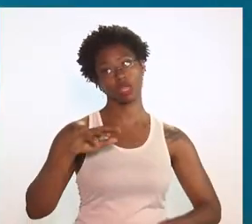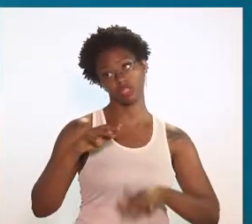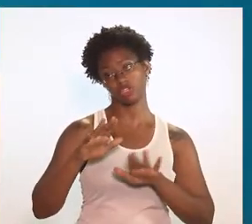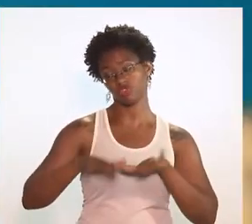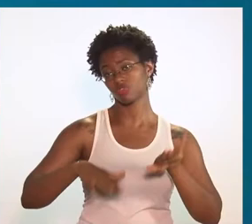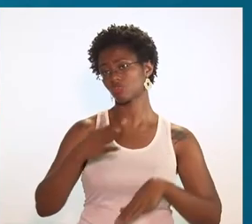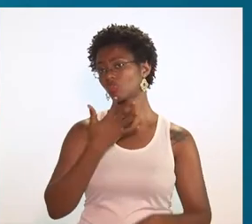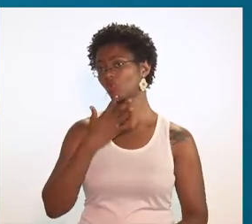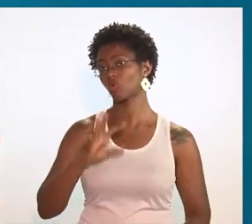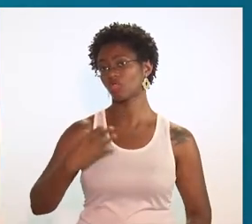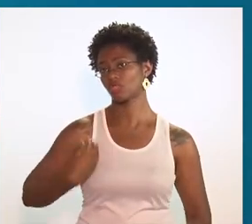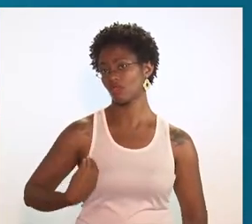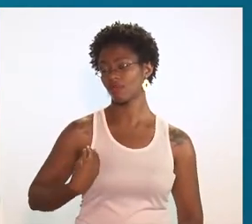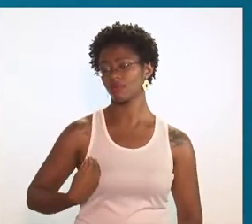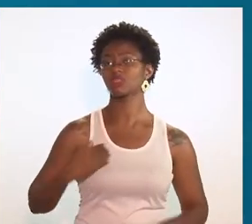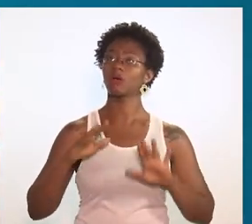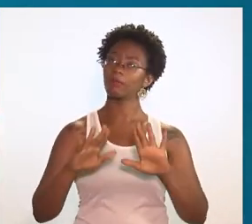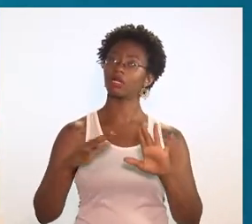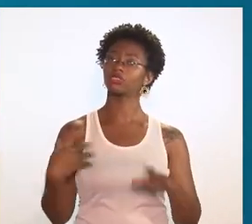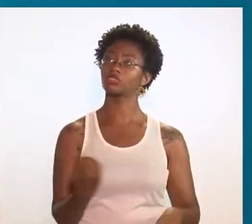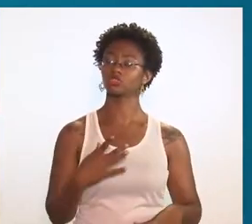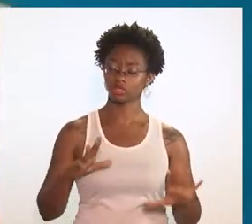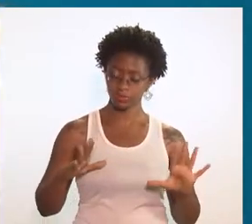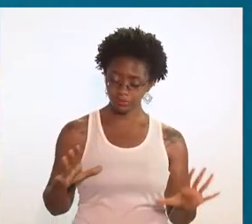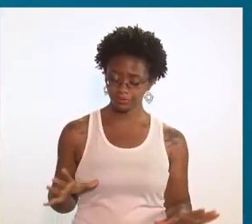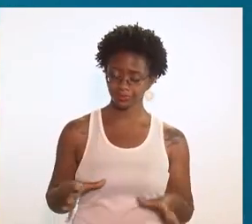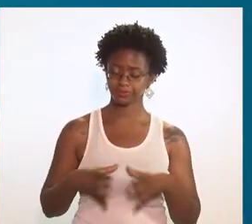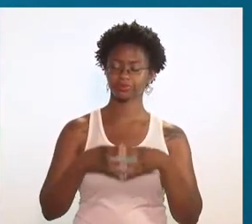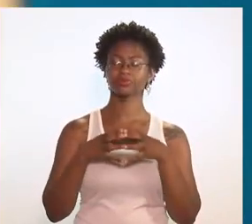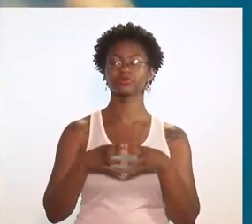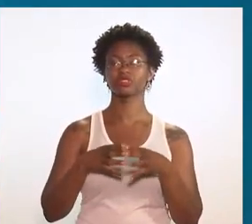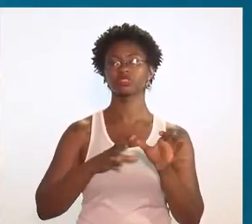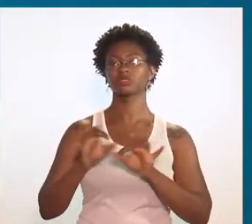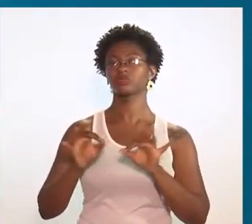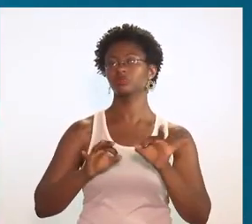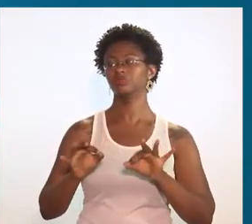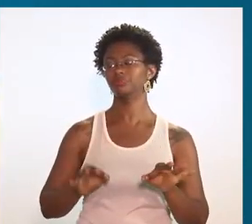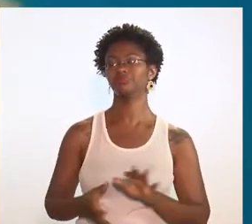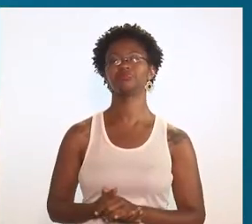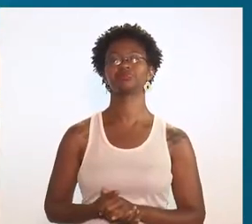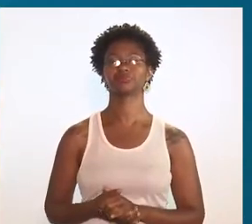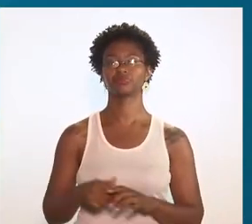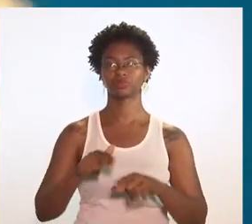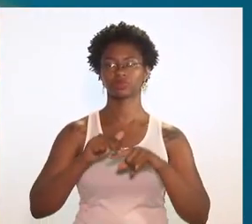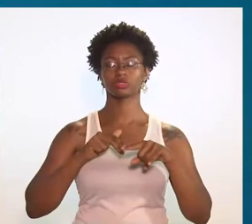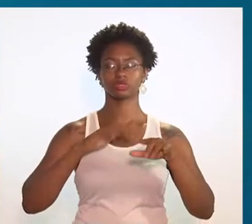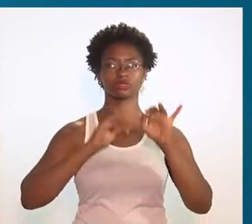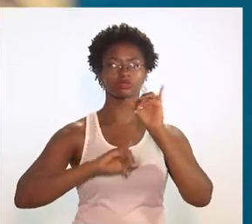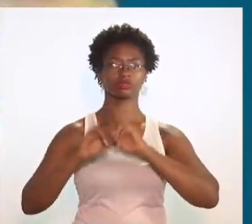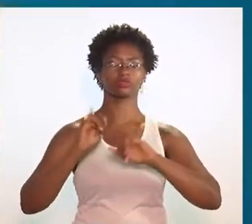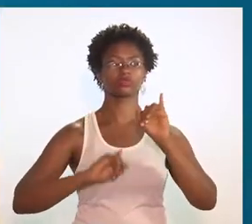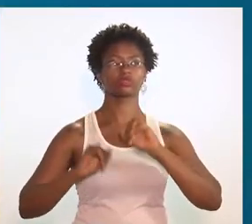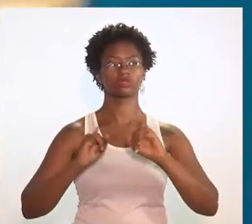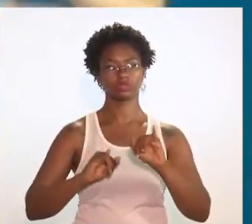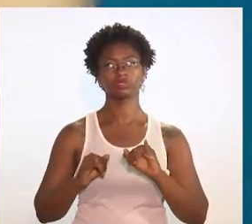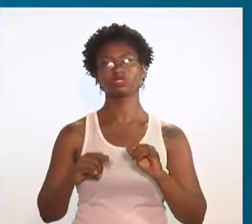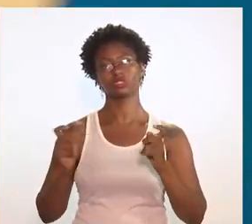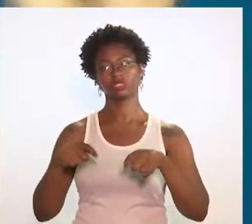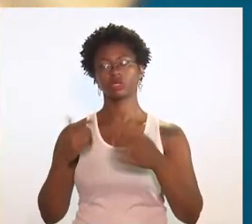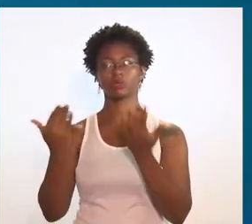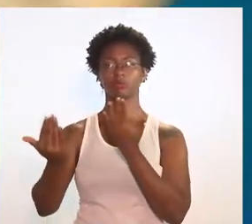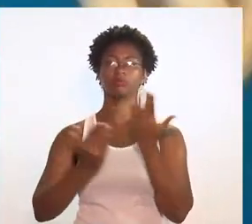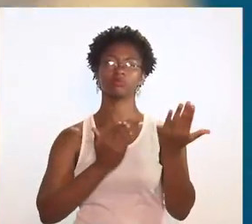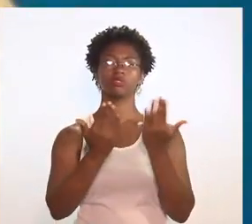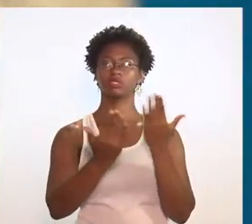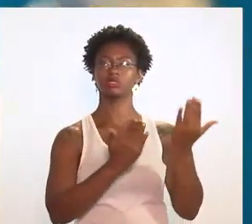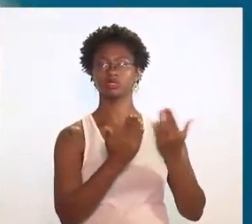não, que obviamente conhece muito bem a realidade, mas, na verdade, a gente agrega um valor aos dados, uma vez que eles são compilados